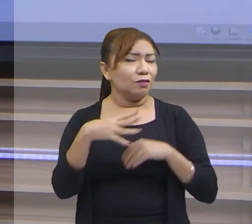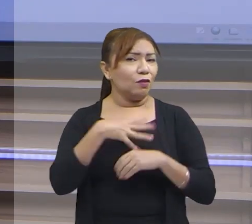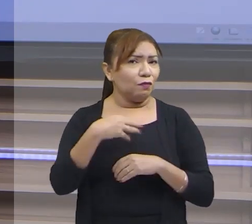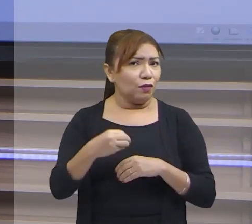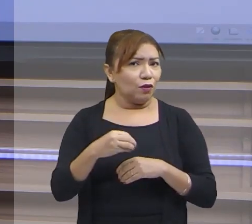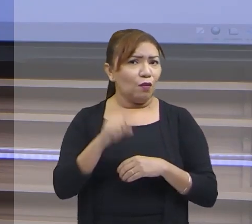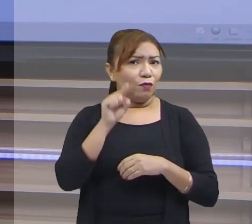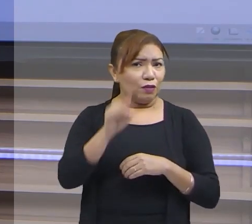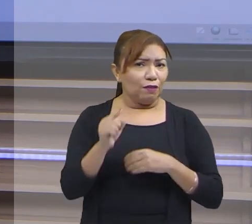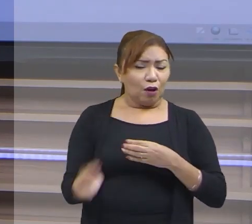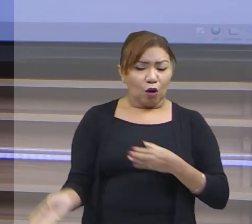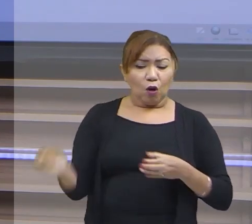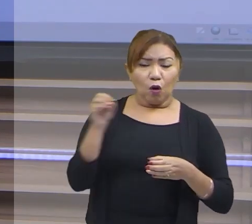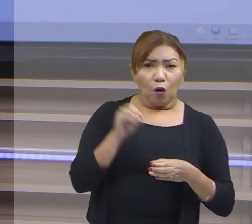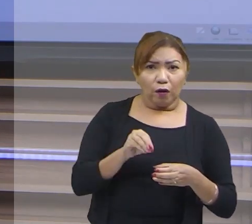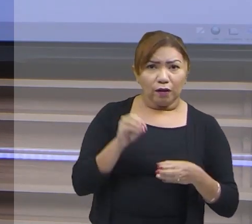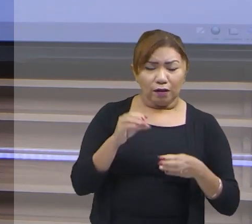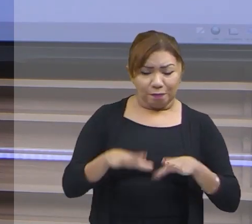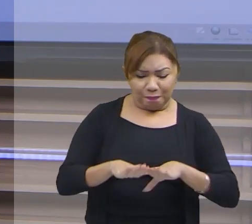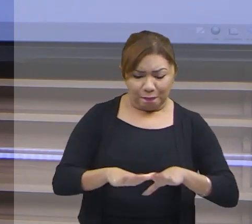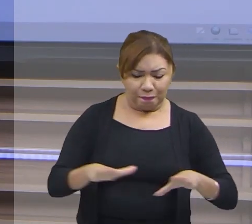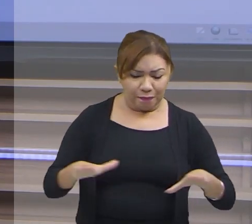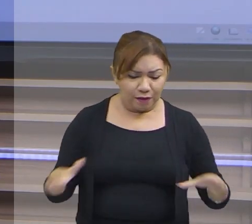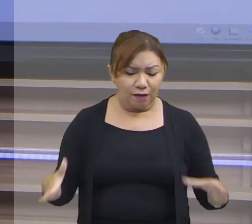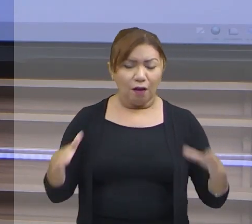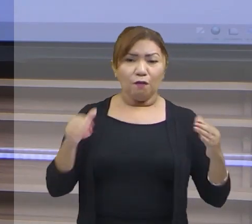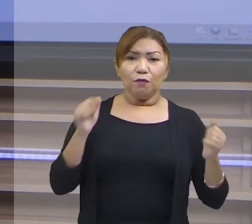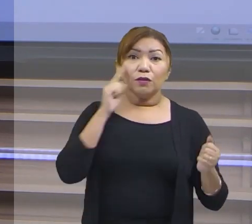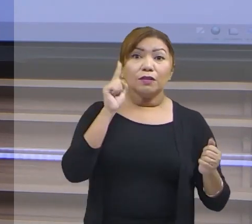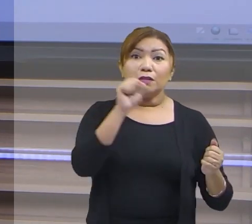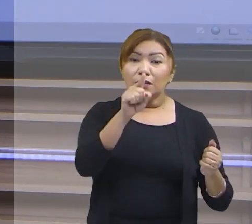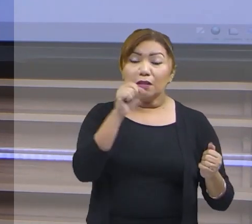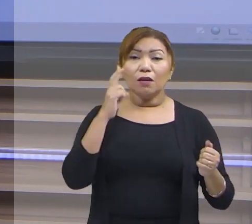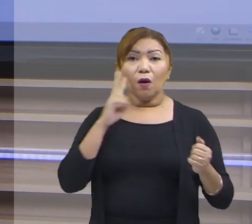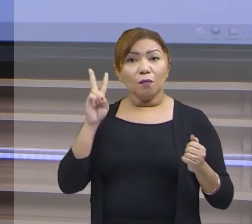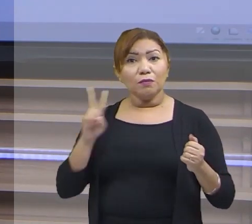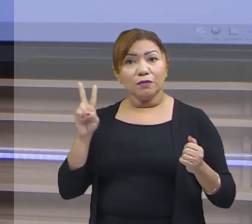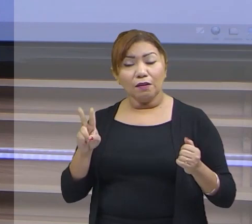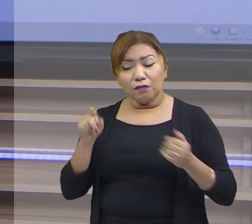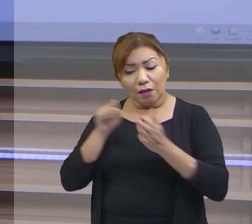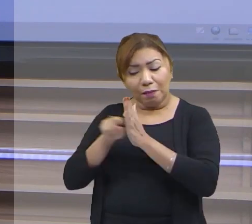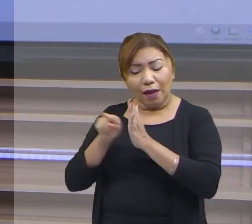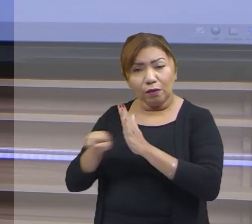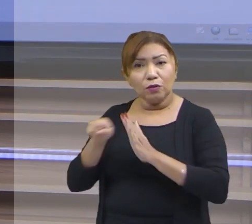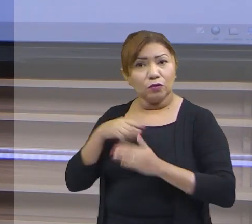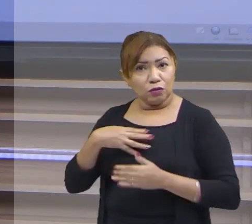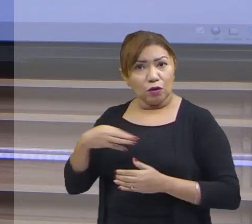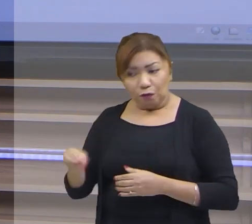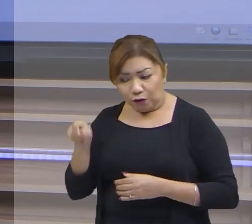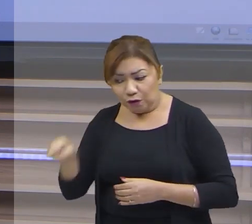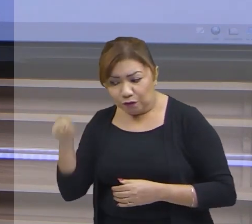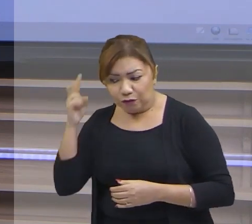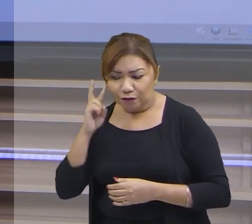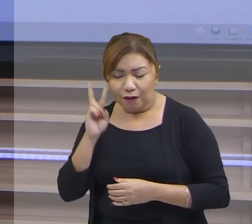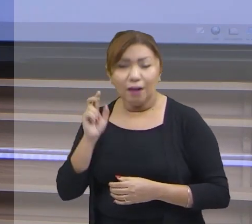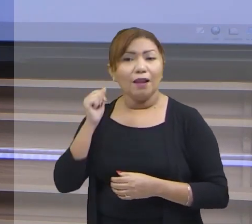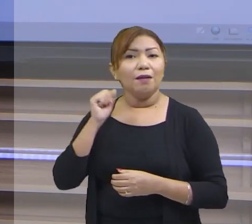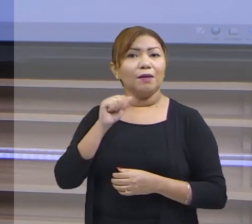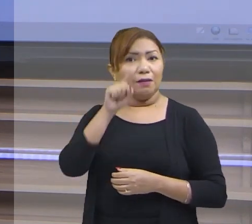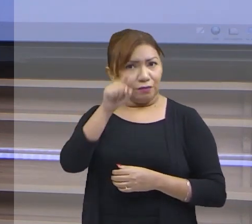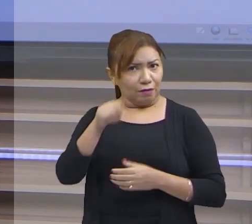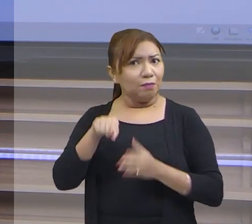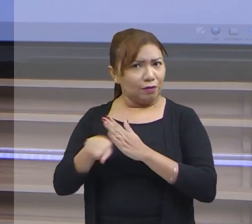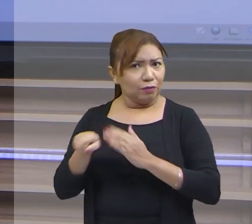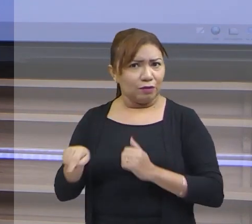do almoço, quantidade de pessoas que tem na casa, sempre fazer uma perguntinha para ele, que ele vai lembrar. Tenha